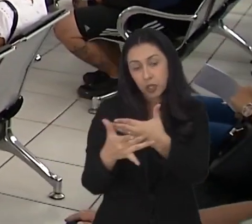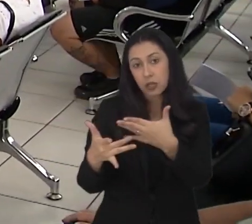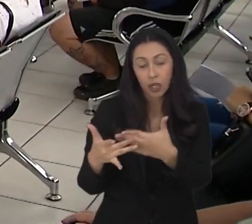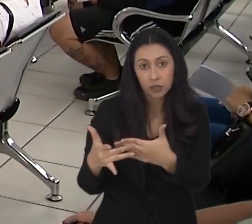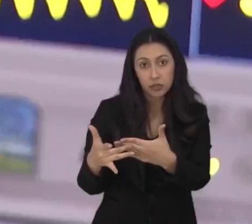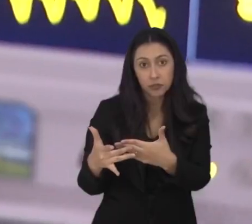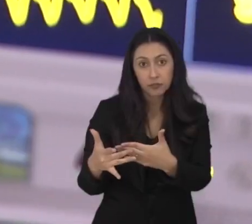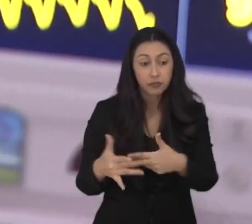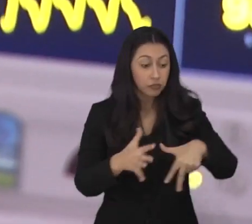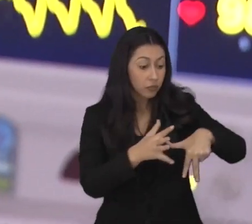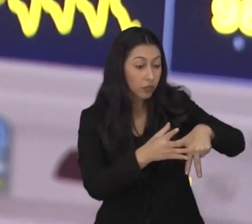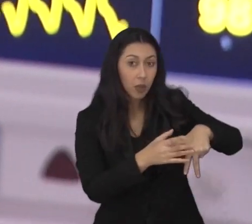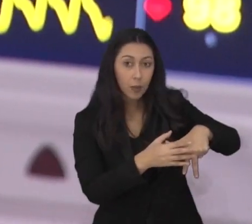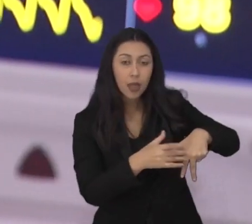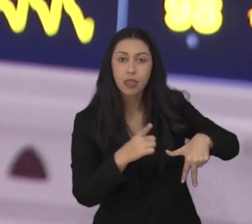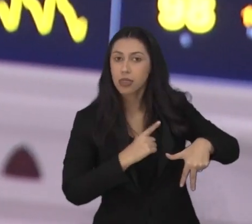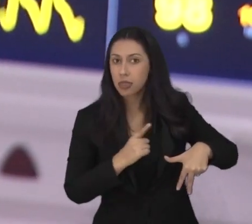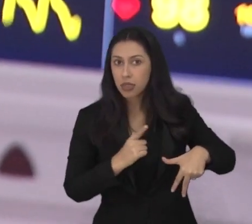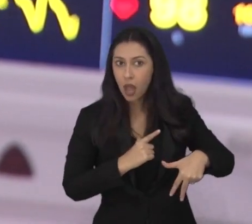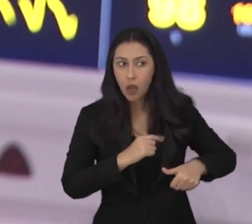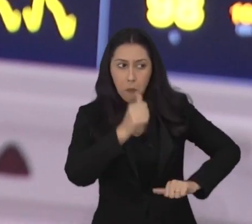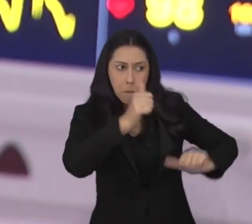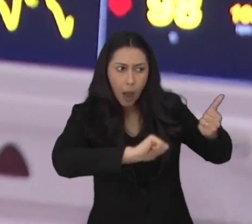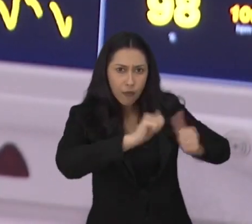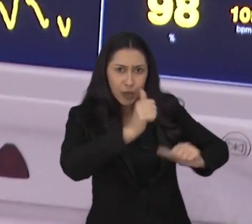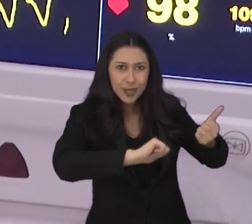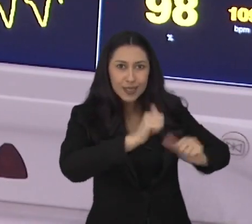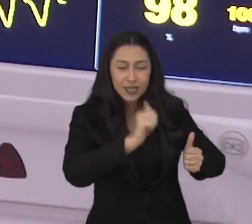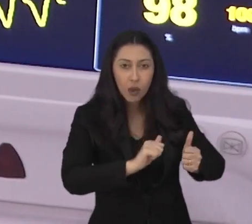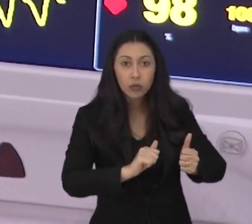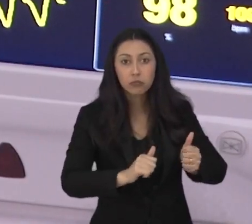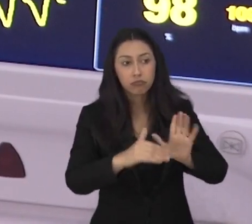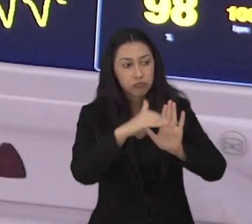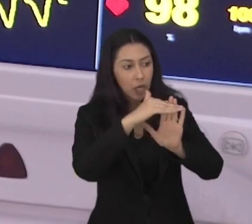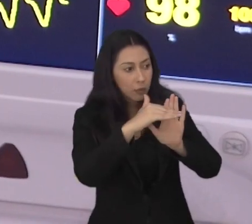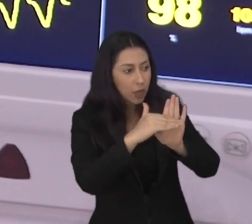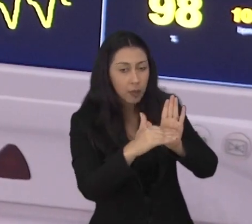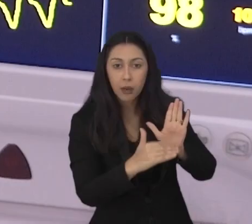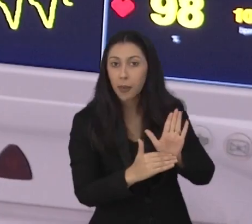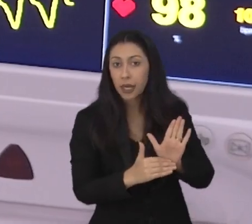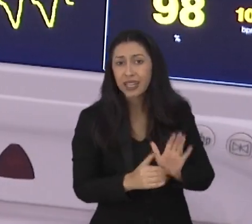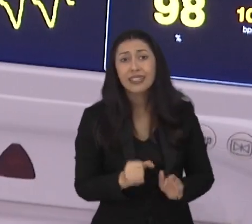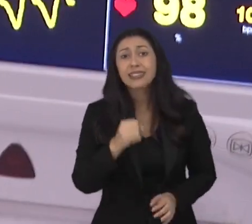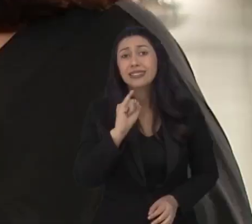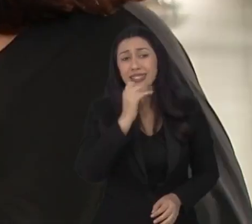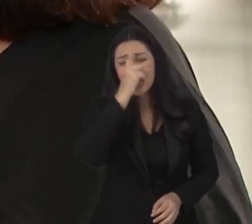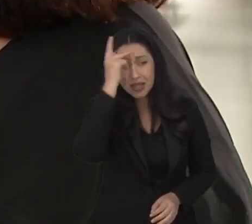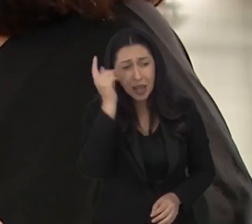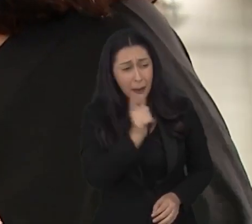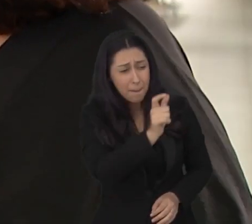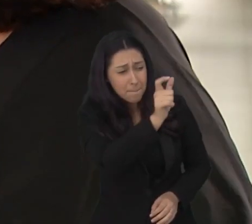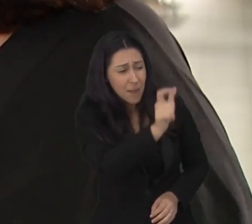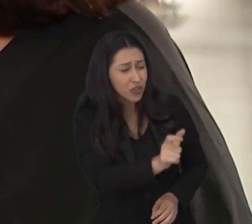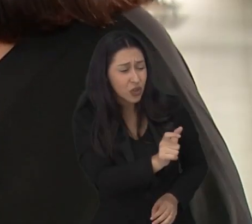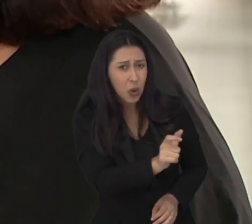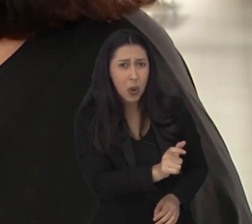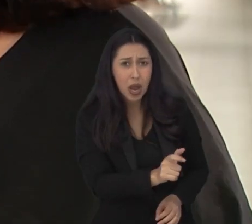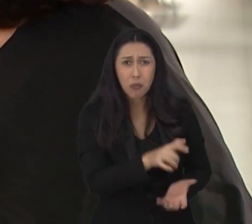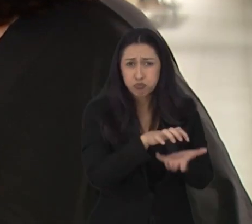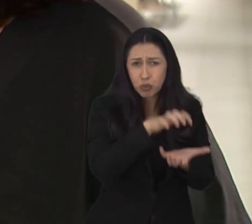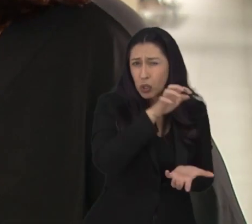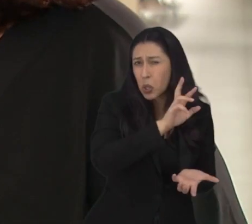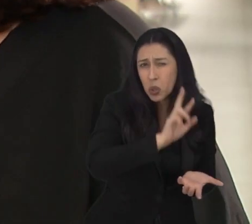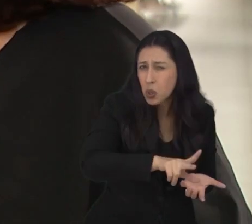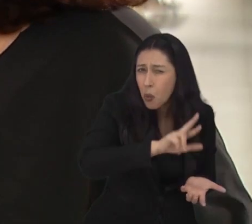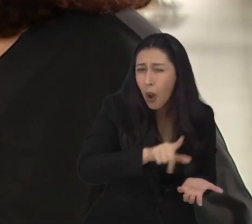o teste. Os pacientes passam por triagem e o atendimento segue uma regra de prioridade. Se é uma paciente que ela não é idosa,